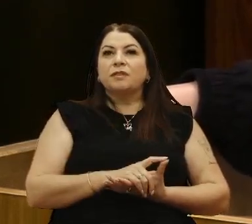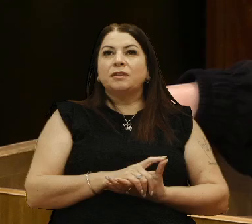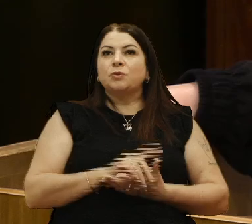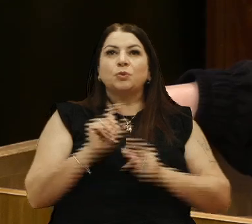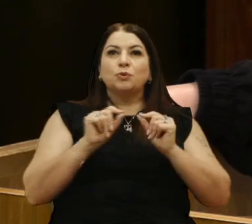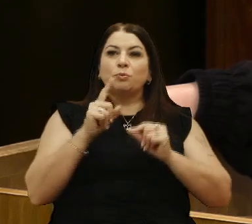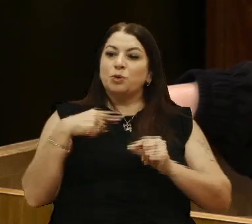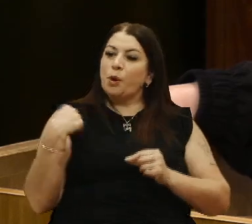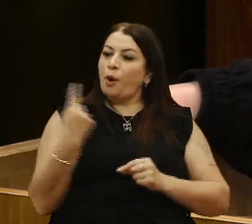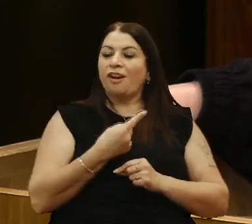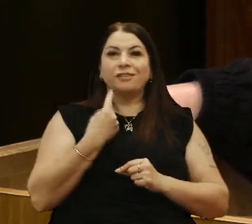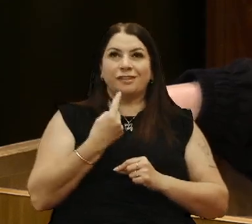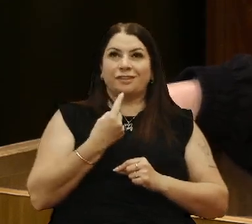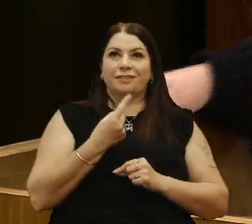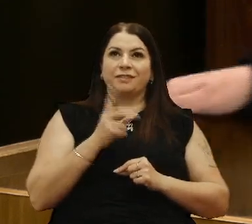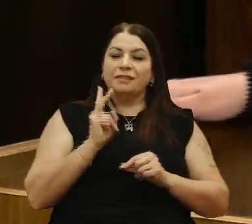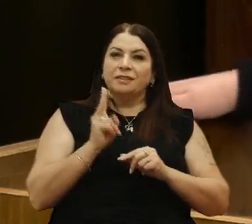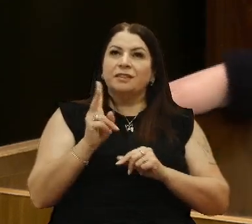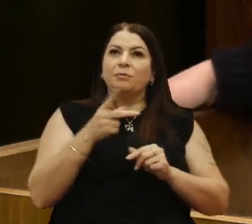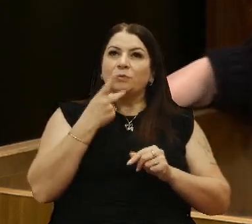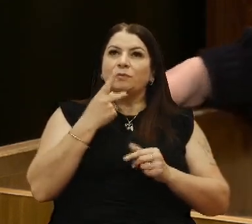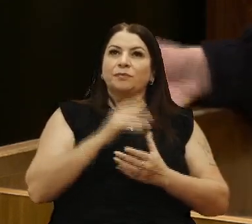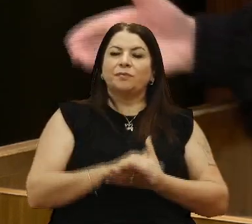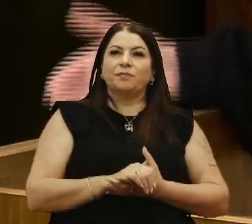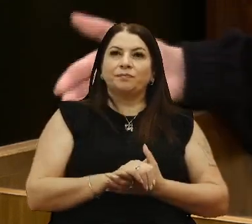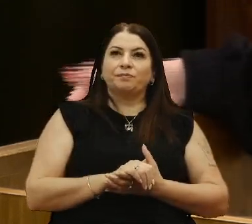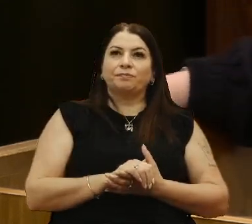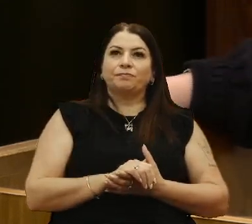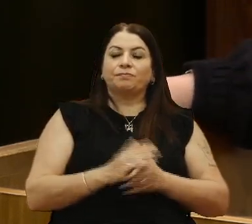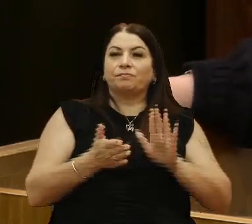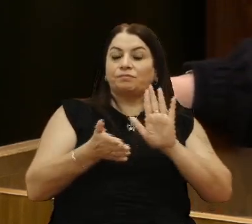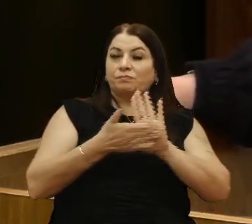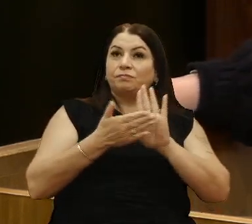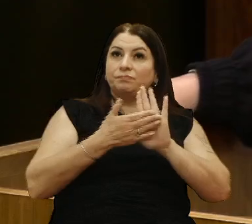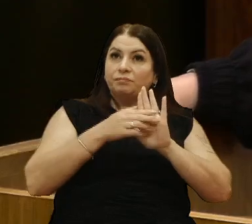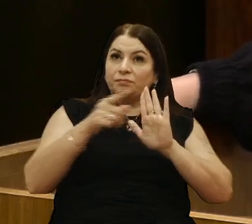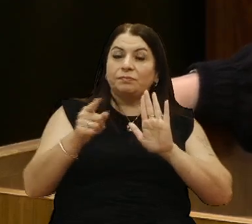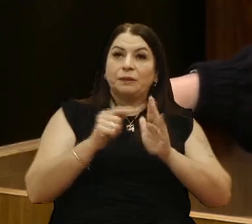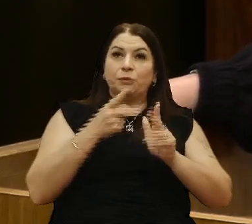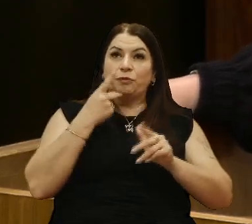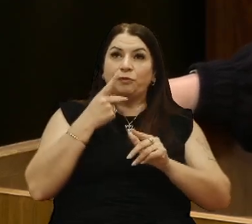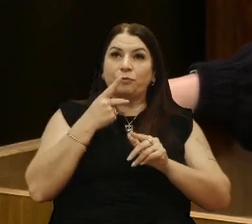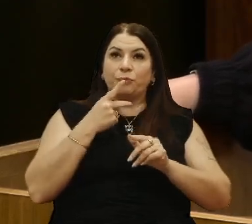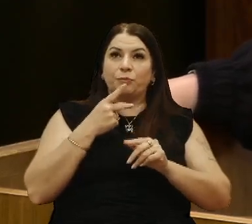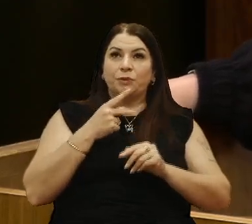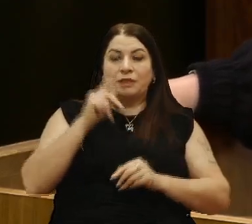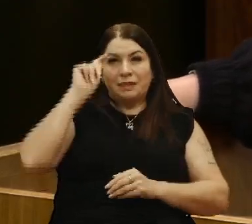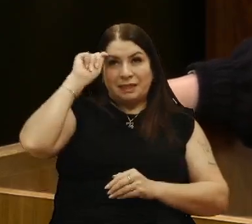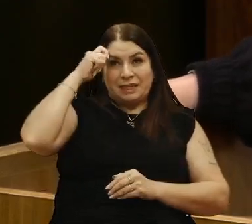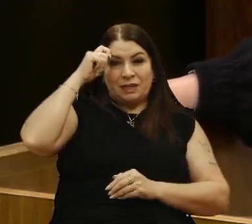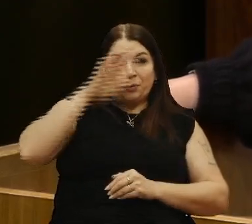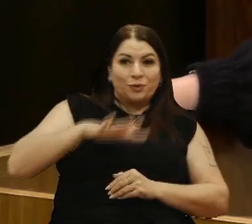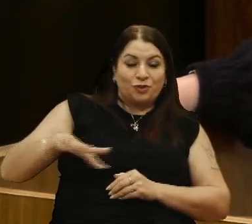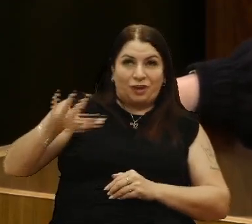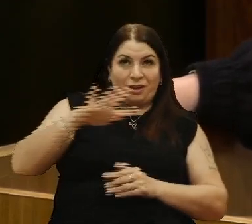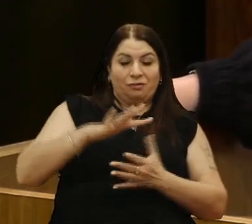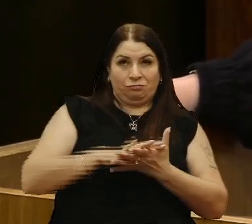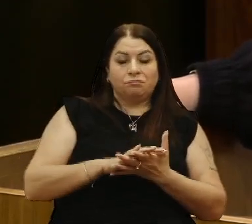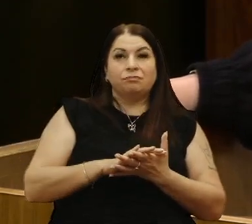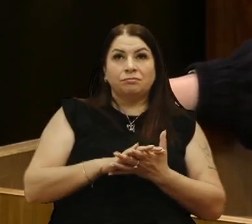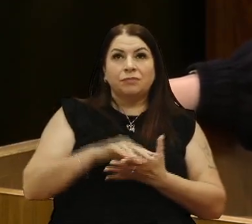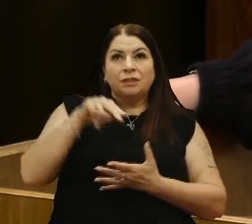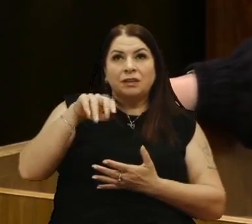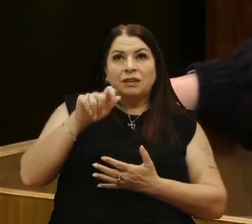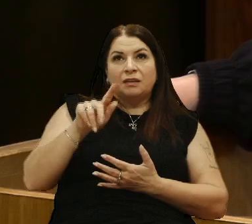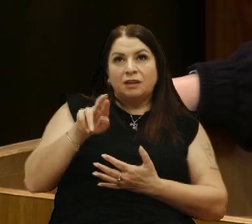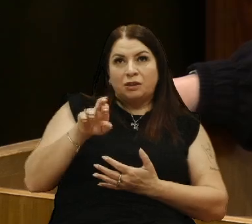sobre nós. Eu acho que sempre que eu me proponho a falar sobre a negritude, sobre